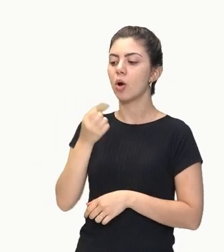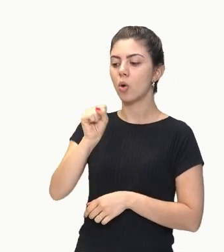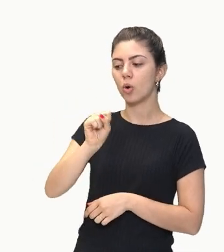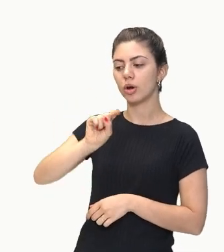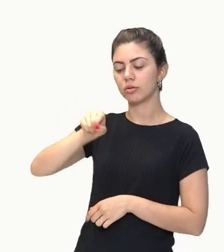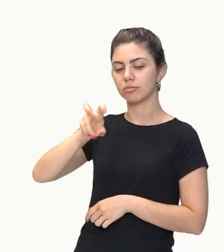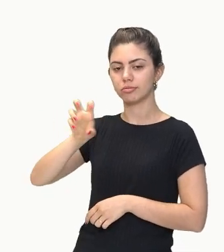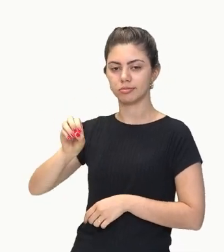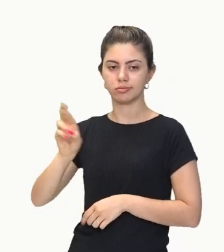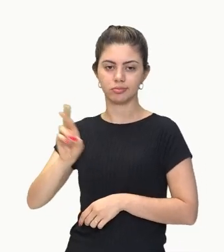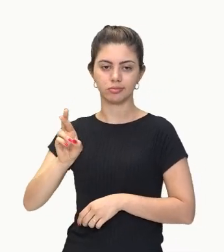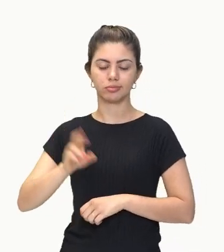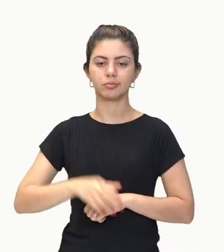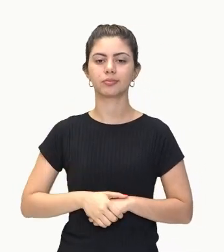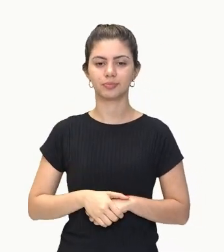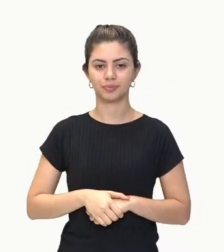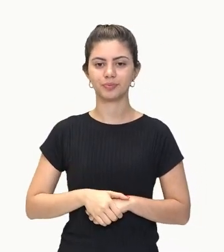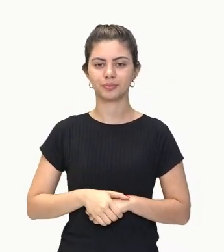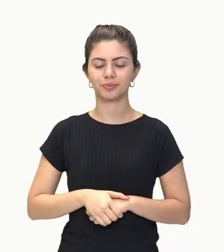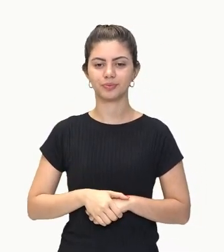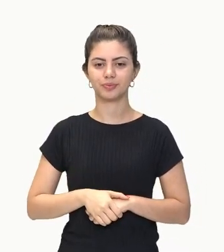8,50. Tudo bem?